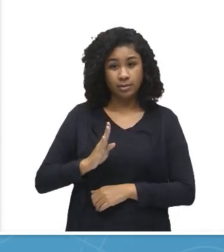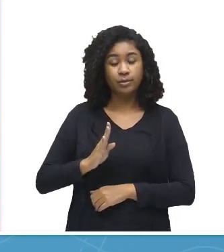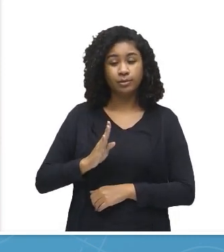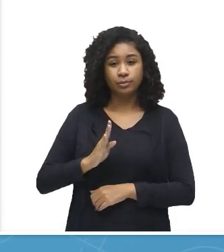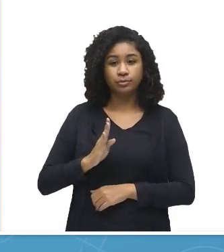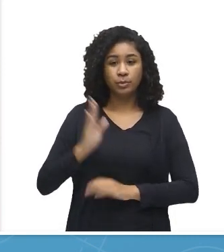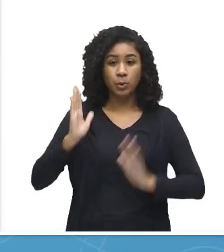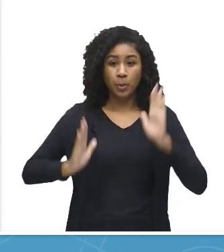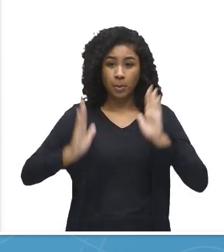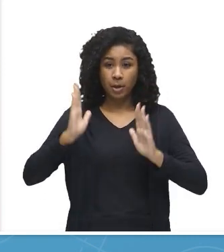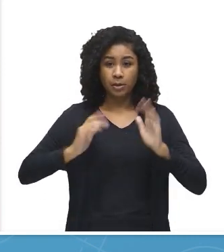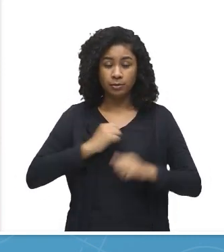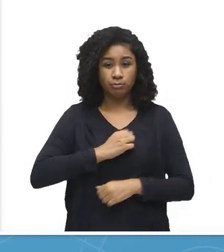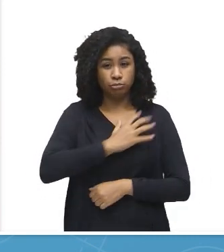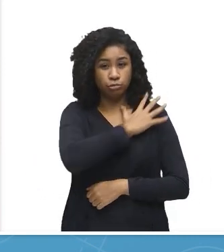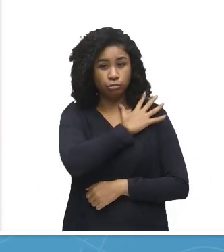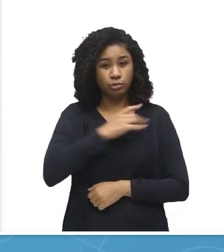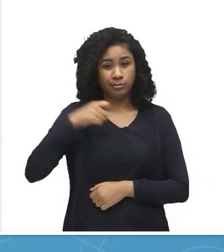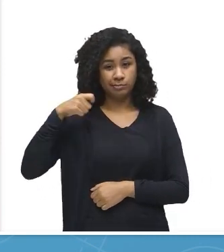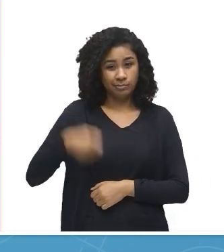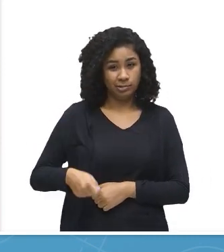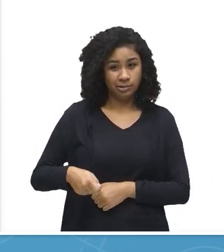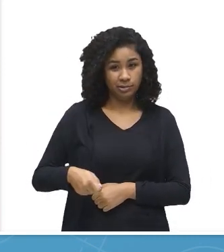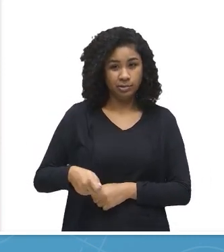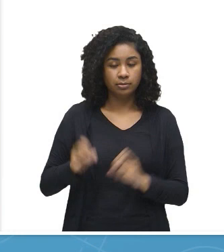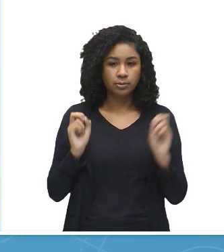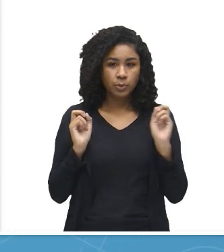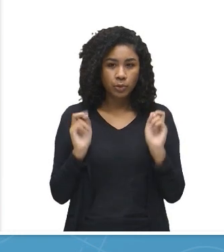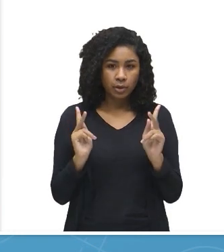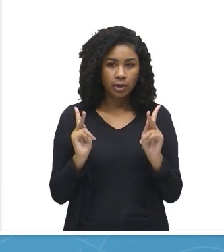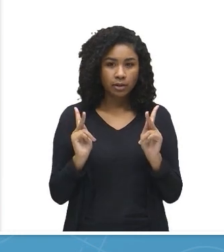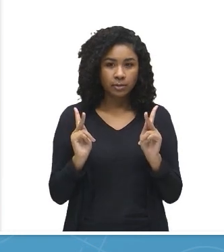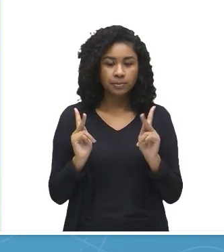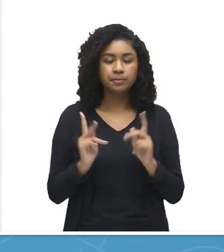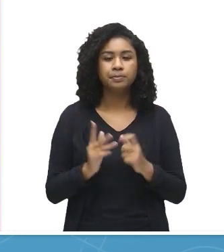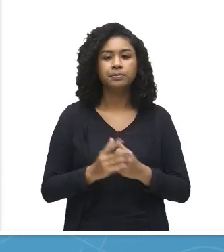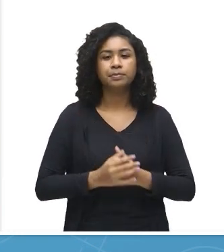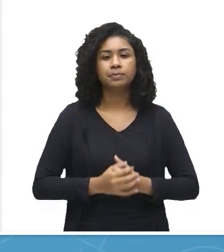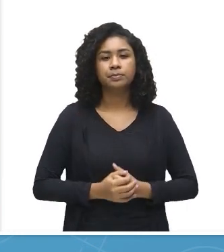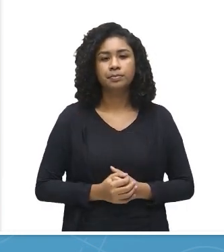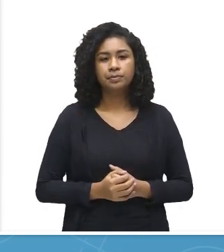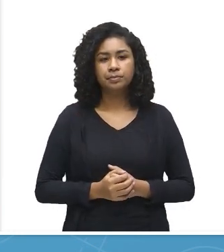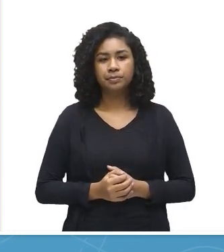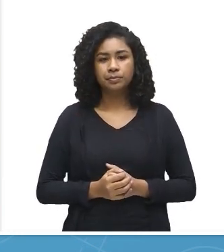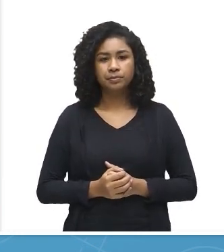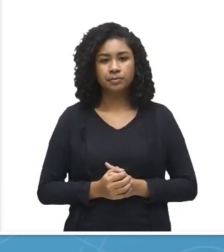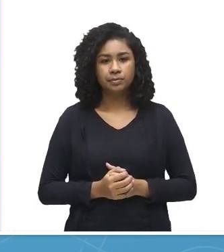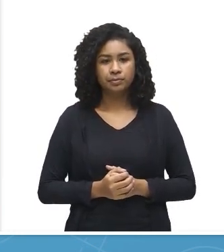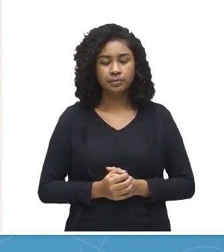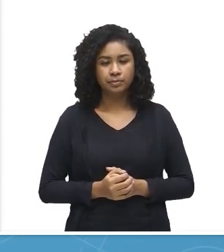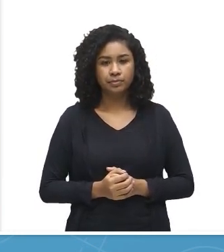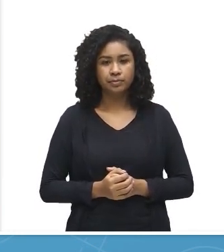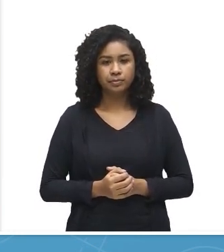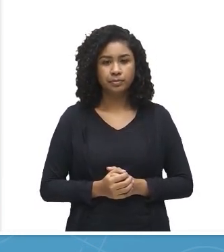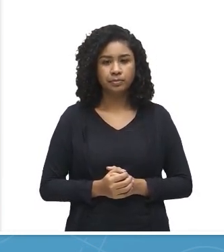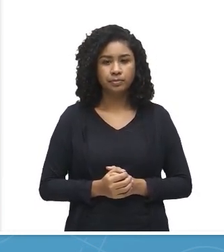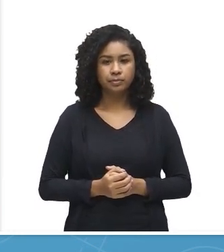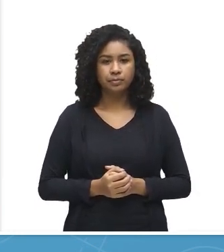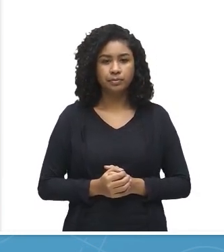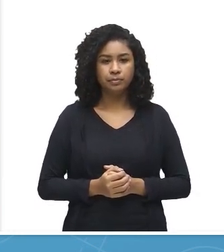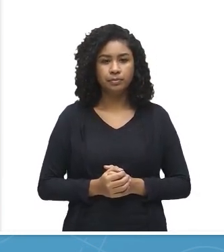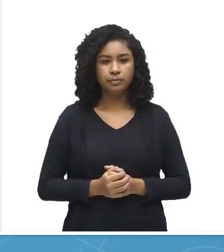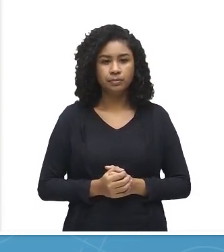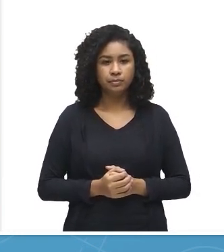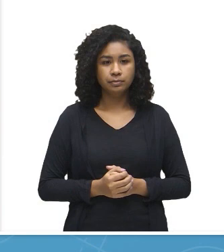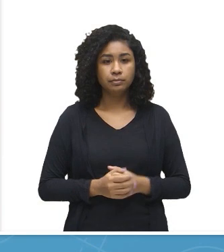gente pergunta qual governador, né, do Brasil decretou o samba como símbolo nacional durante a ditadura